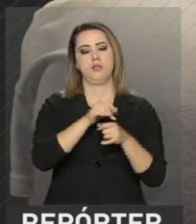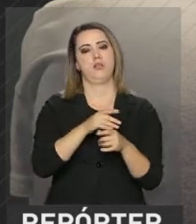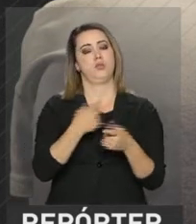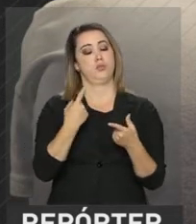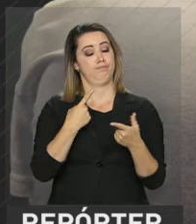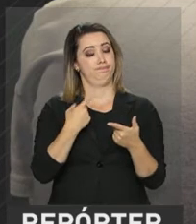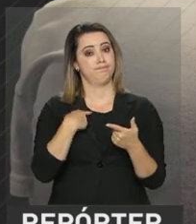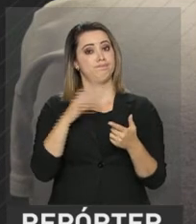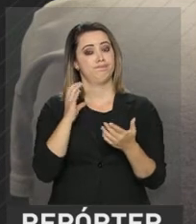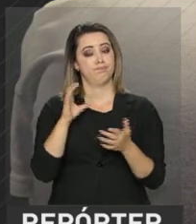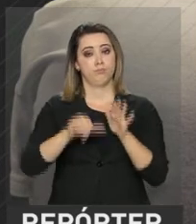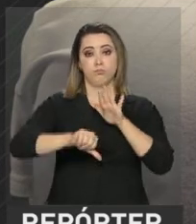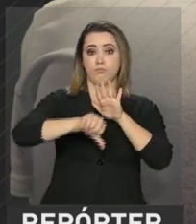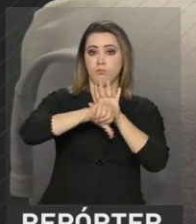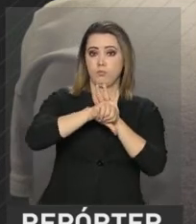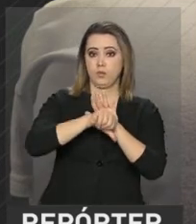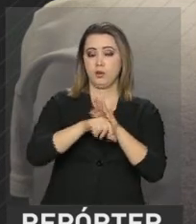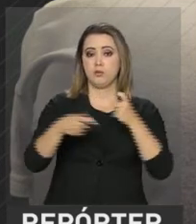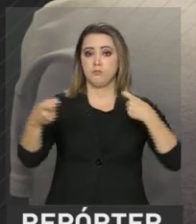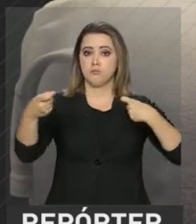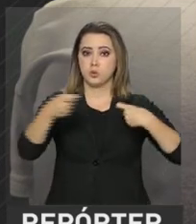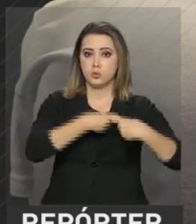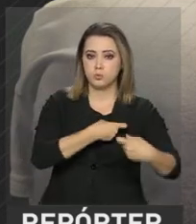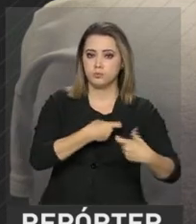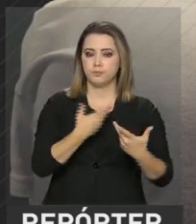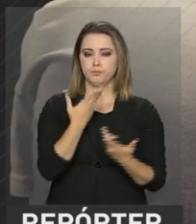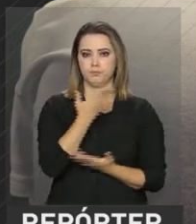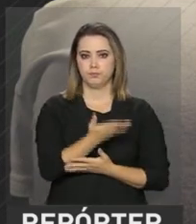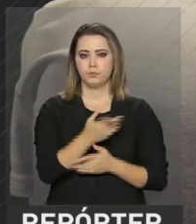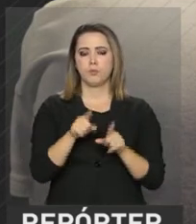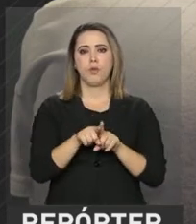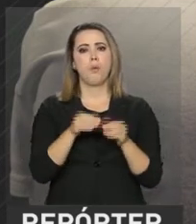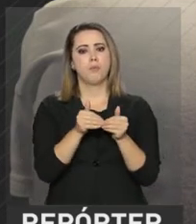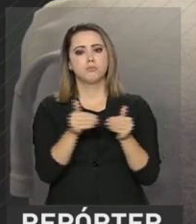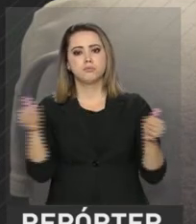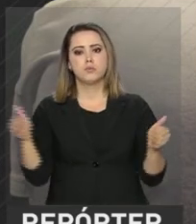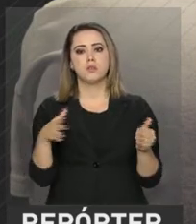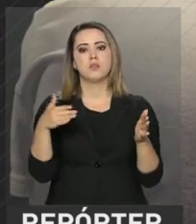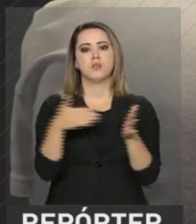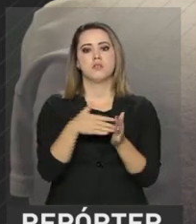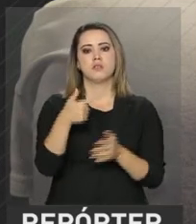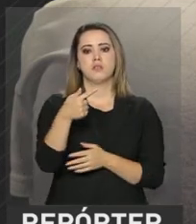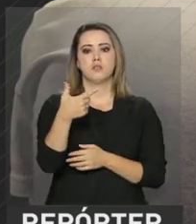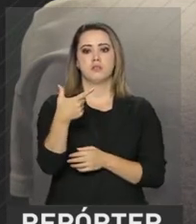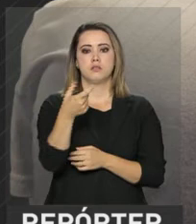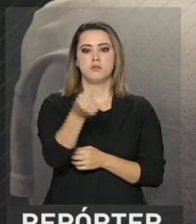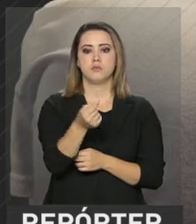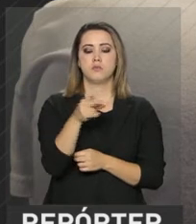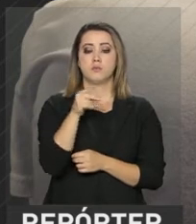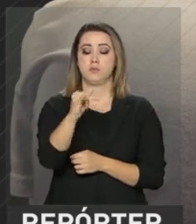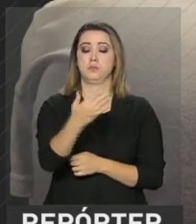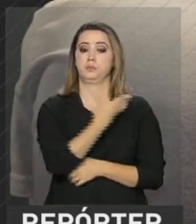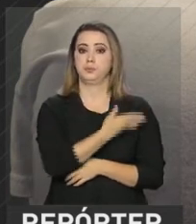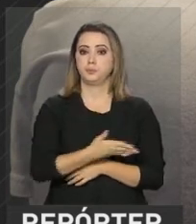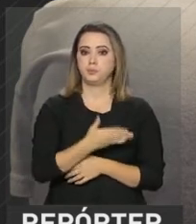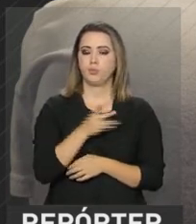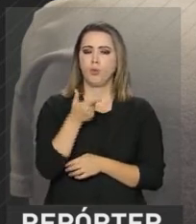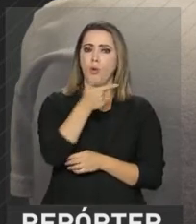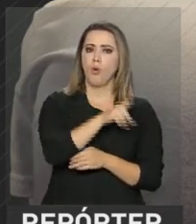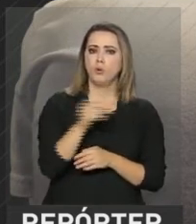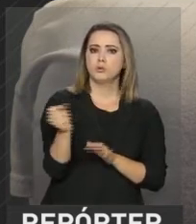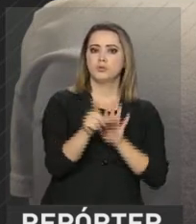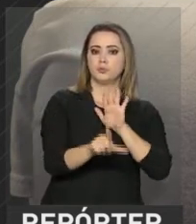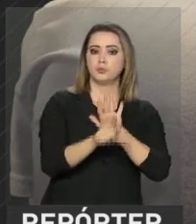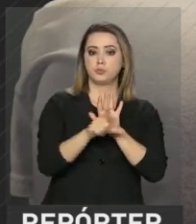deve ser feita em até 90 dias o prazo pode ser ampliado até no máximo 720 dias outra atualização do